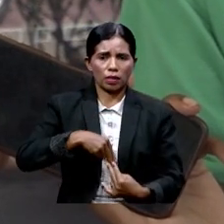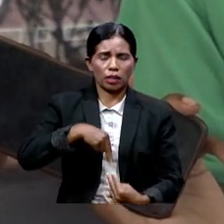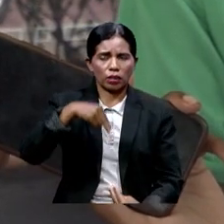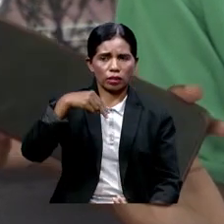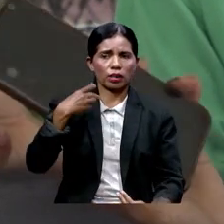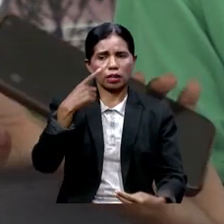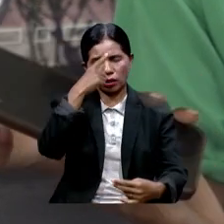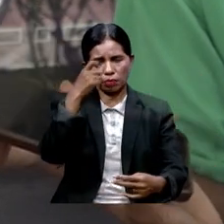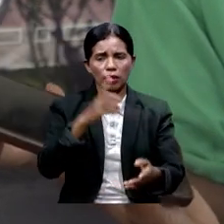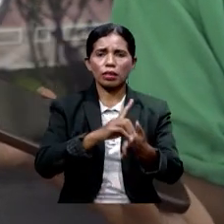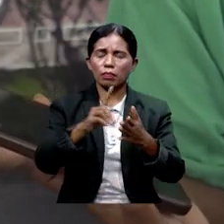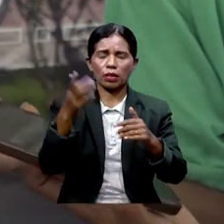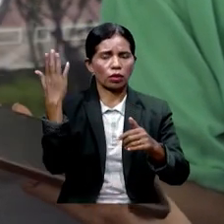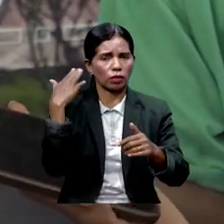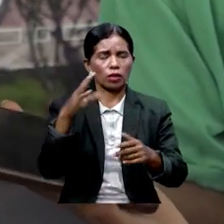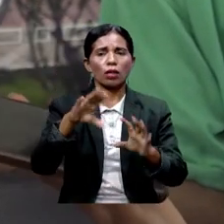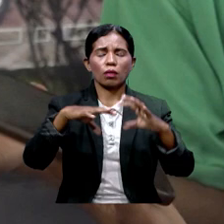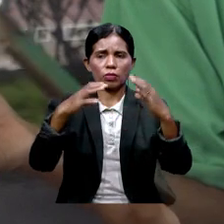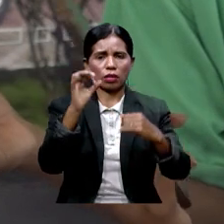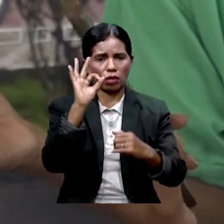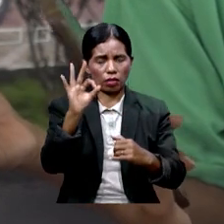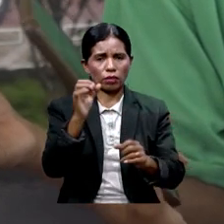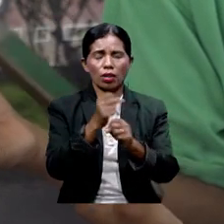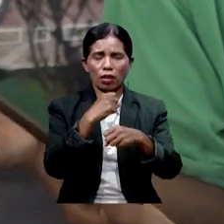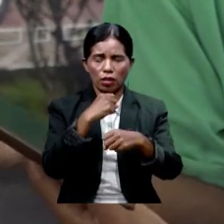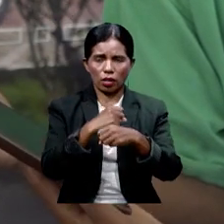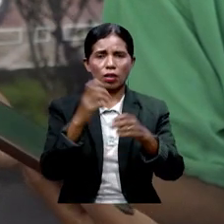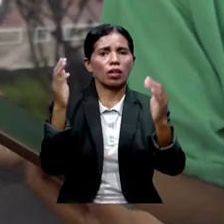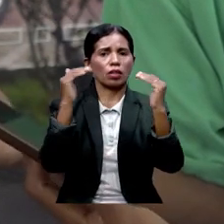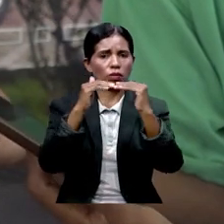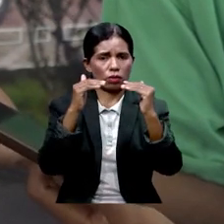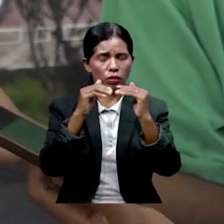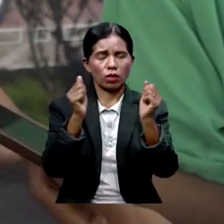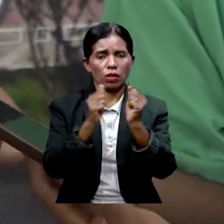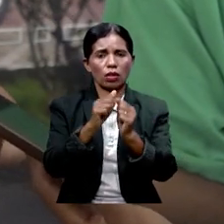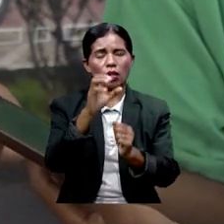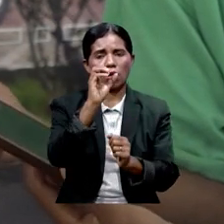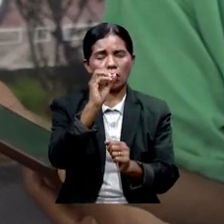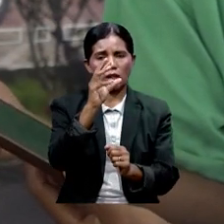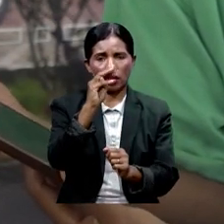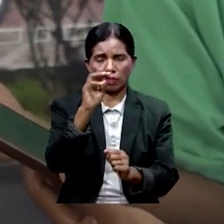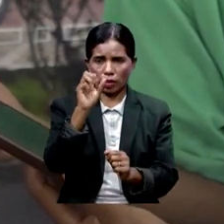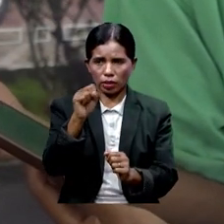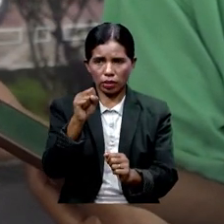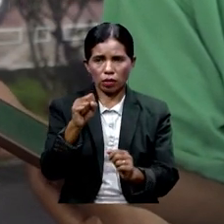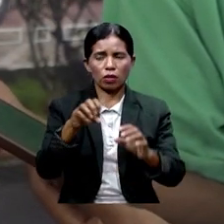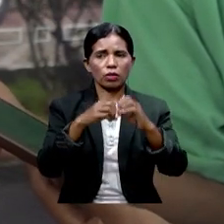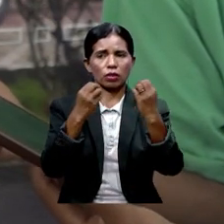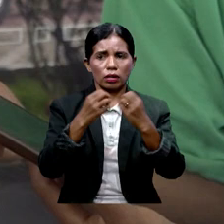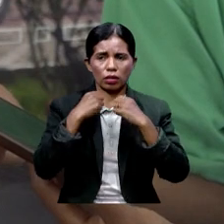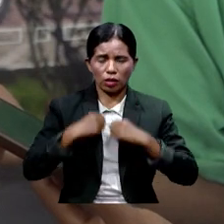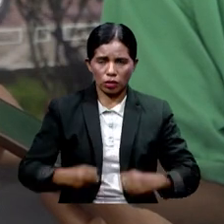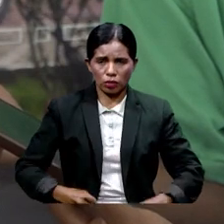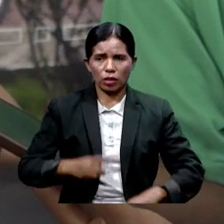Tambene ema kia semana koto komisão EFI, halo ona encontro ho OMS, Organização Saúde